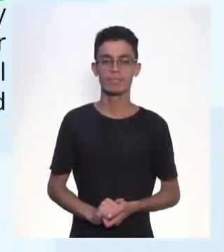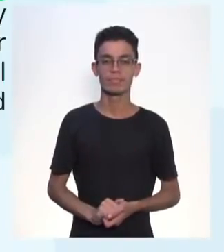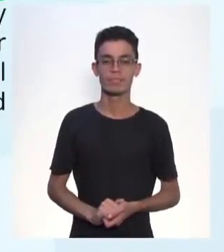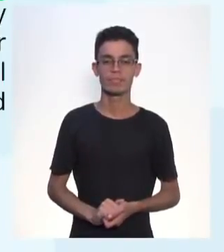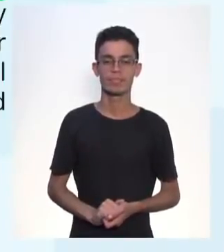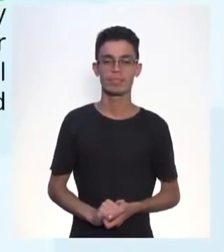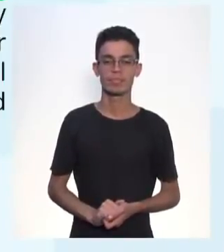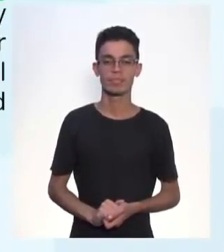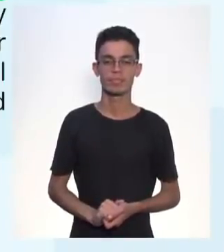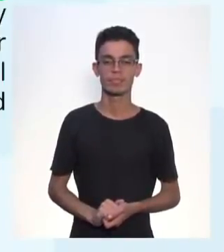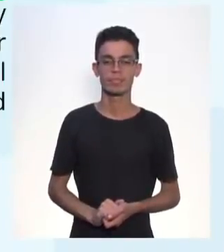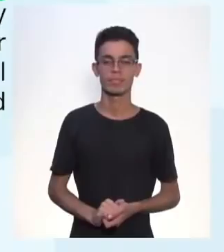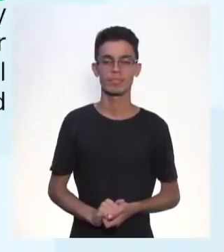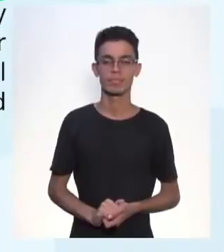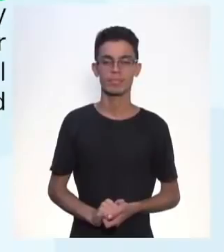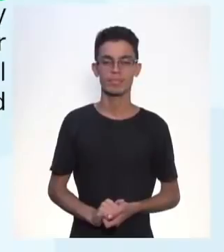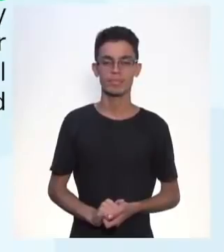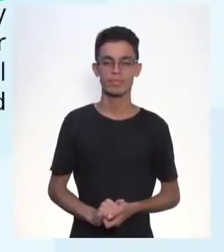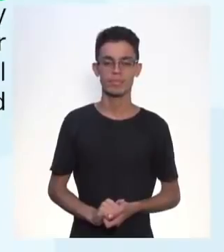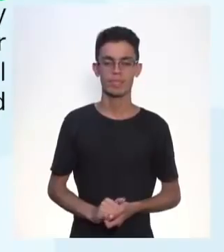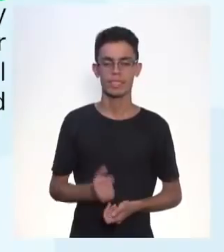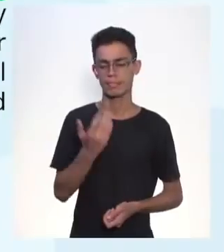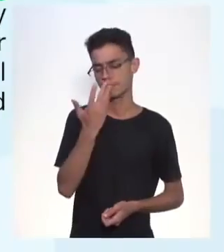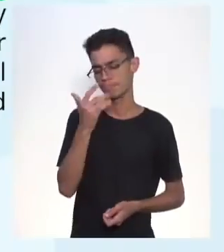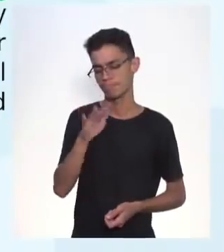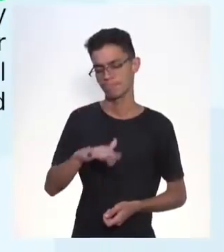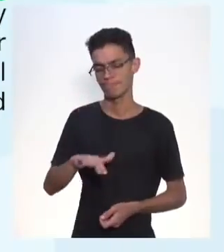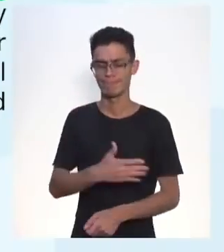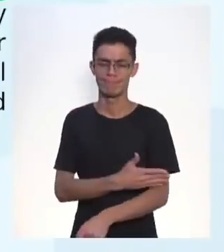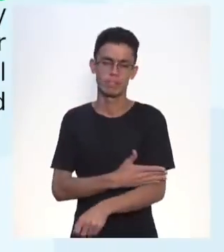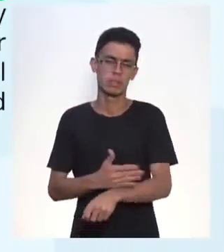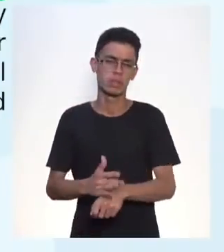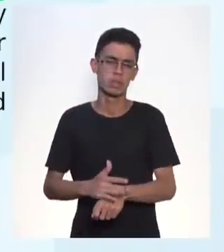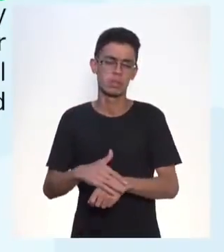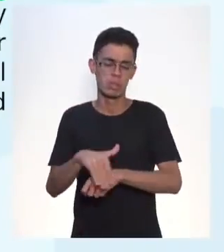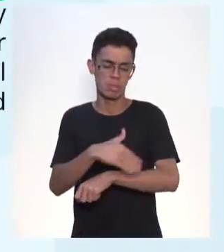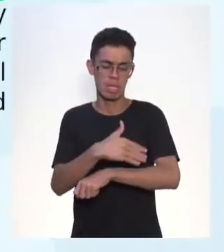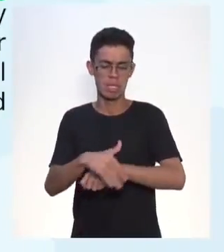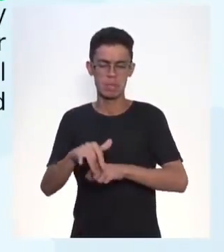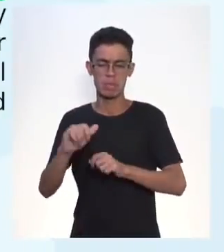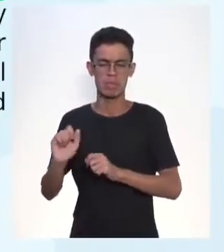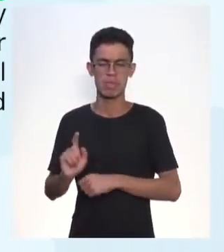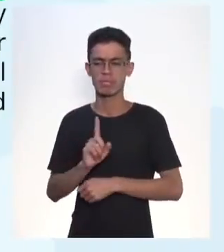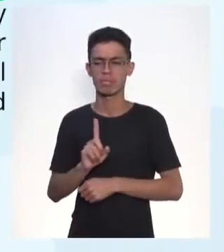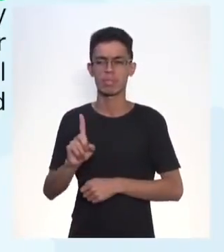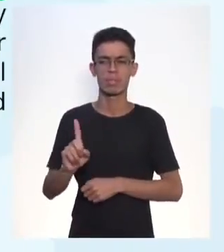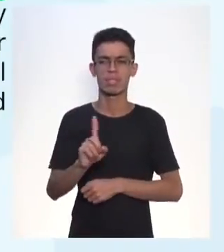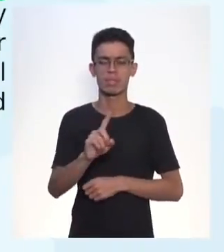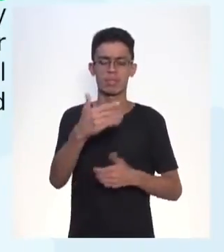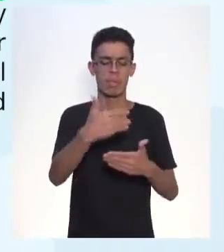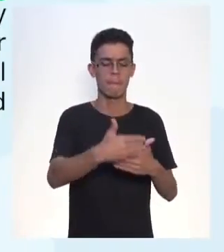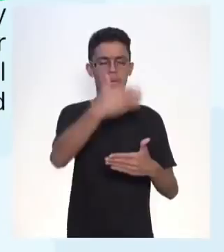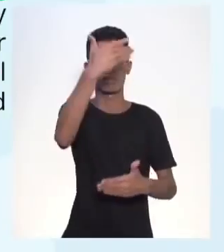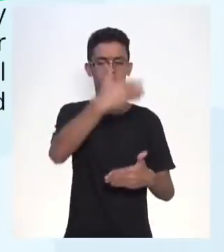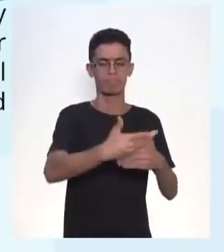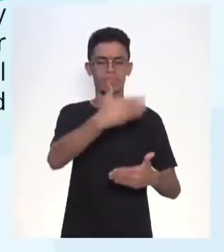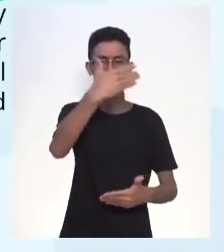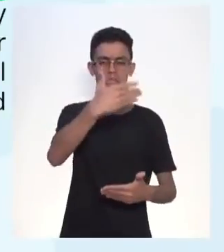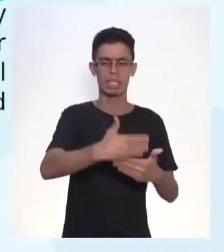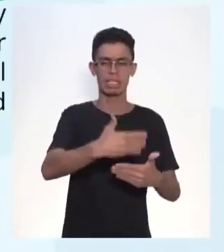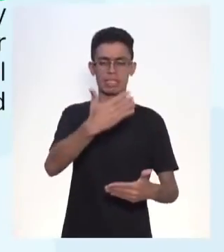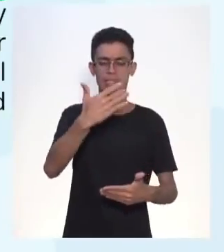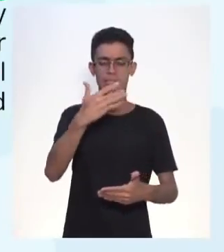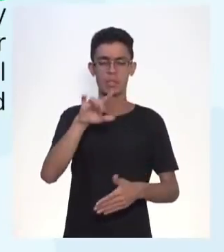wall when their lessons were over. Eles costumavam vagar, ou eles vagavam perto do muro alto quando as